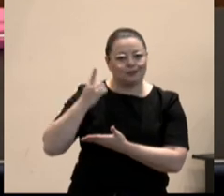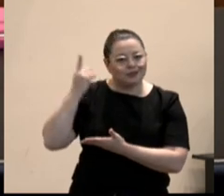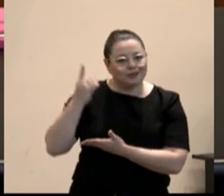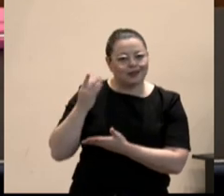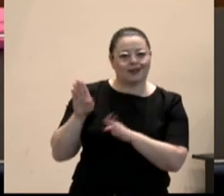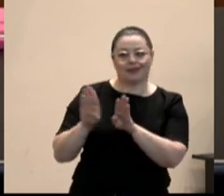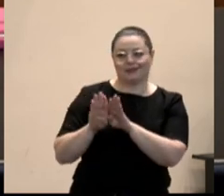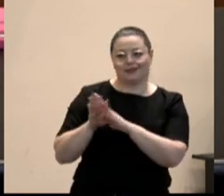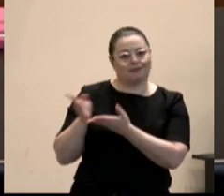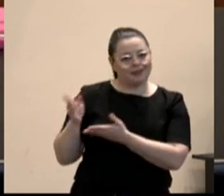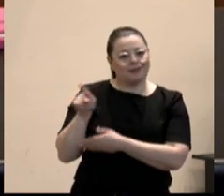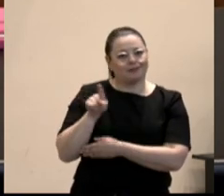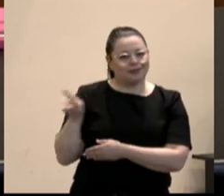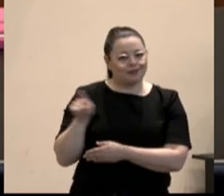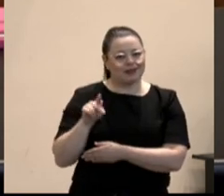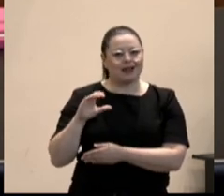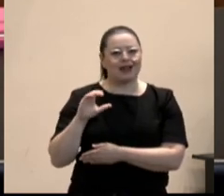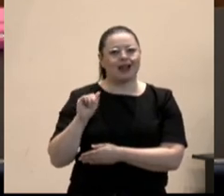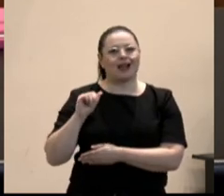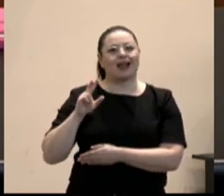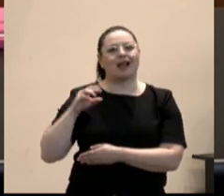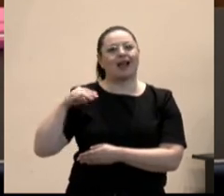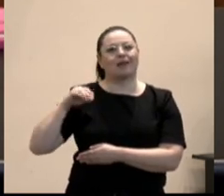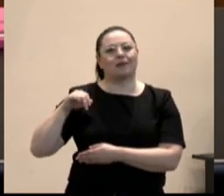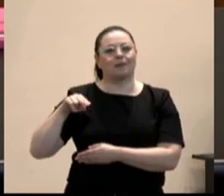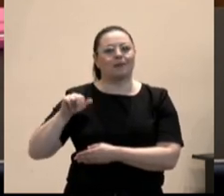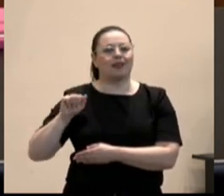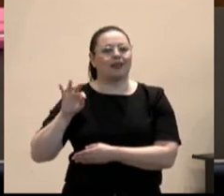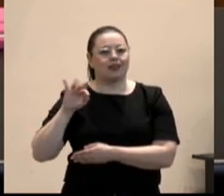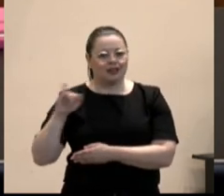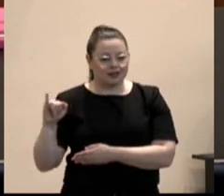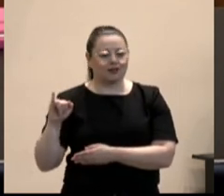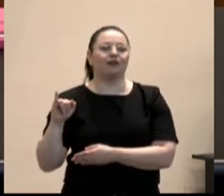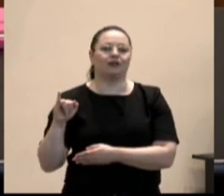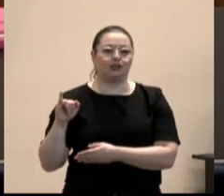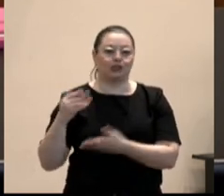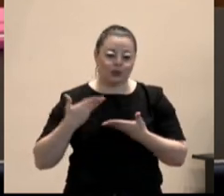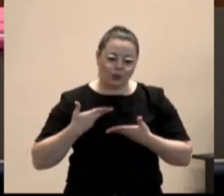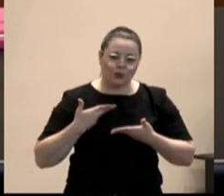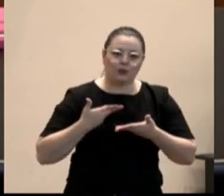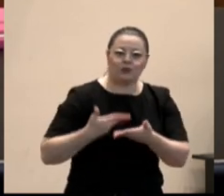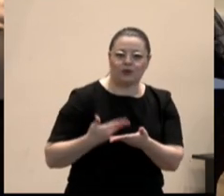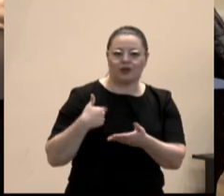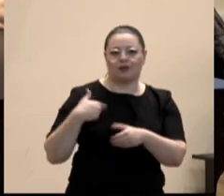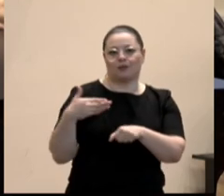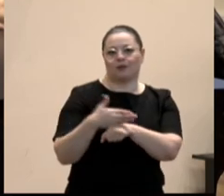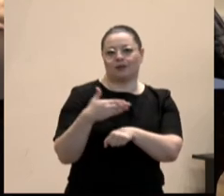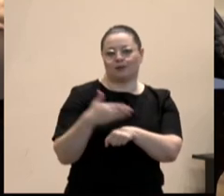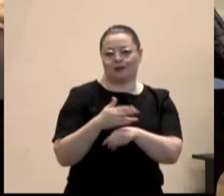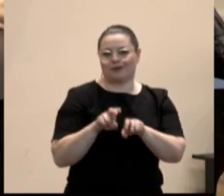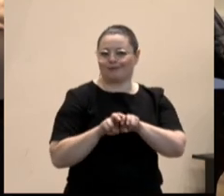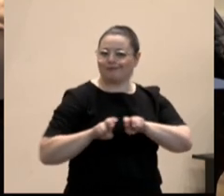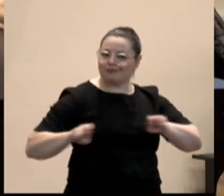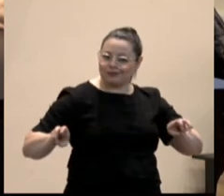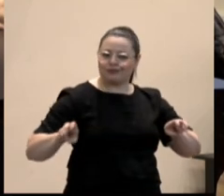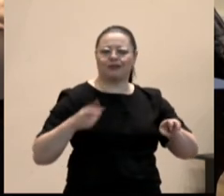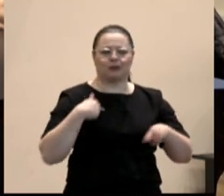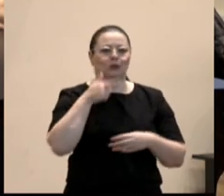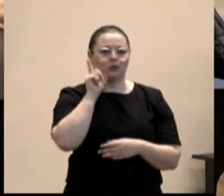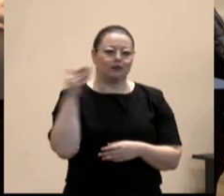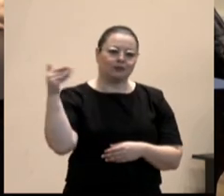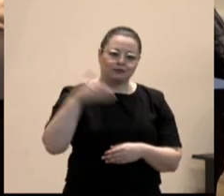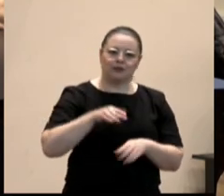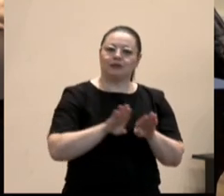professora Carminati, né, o convite para essa mesa, para estar aqui desde ontem, participando